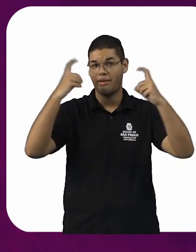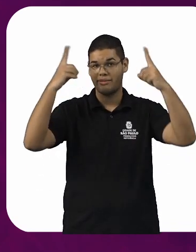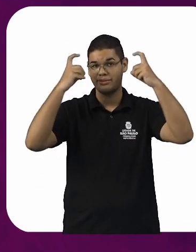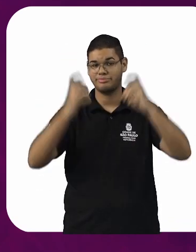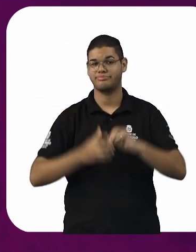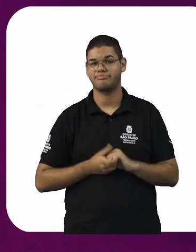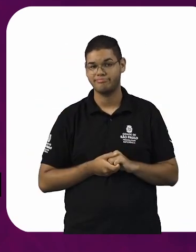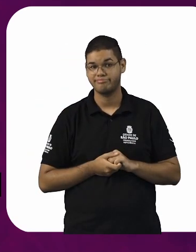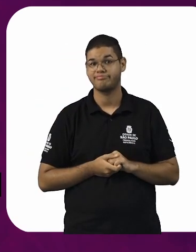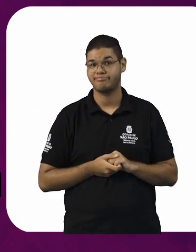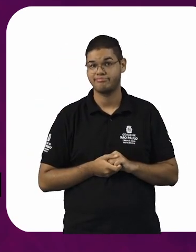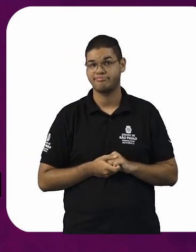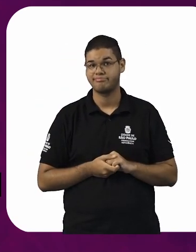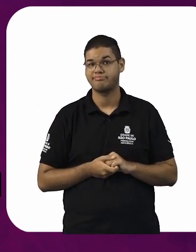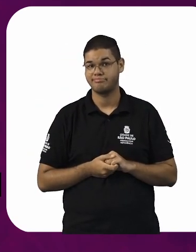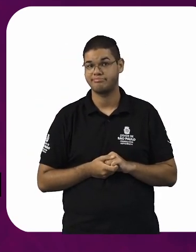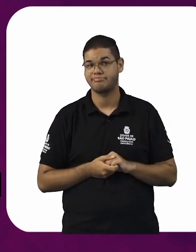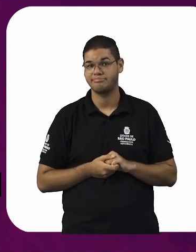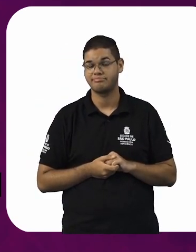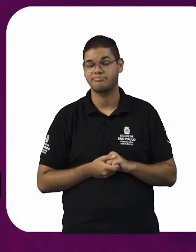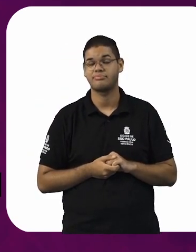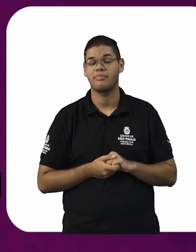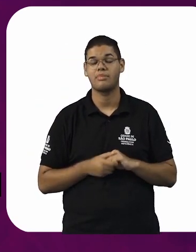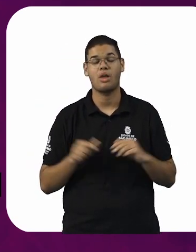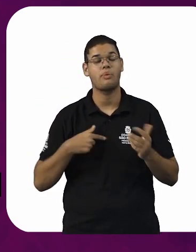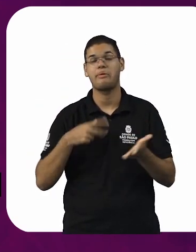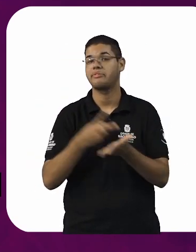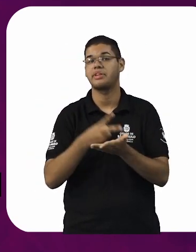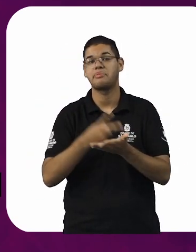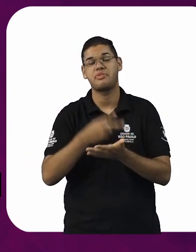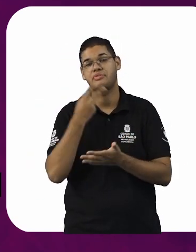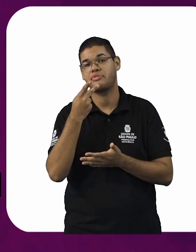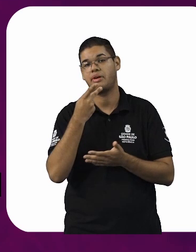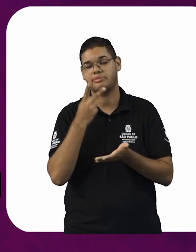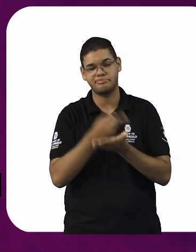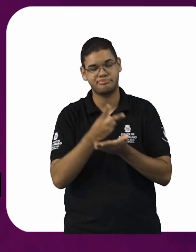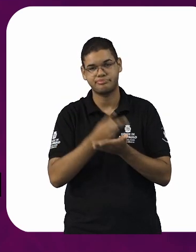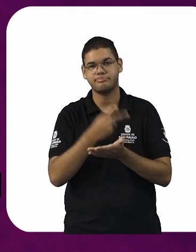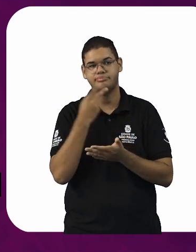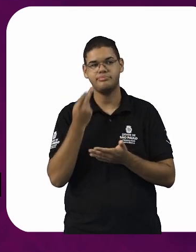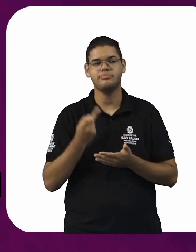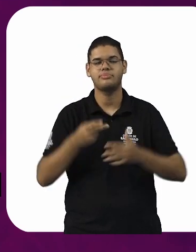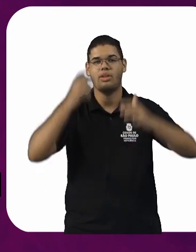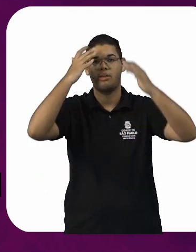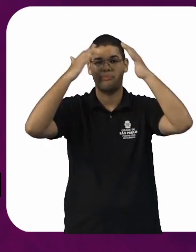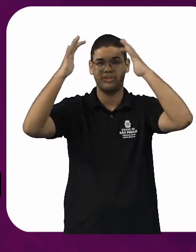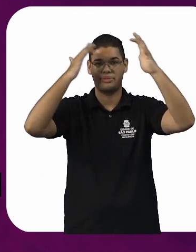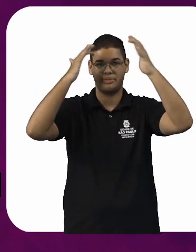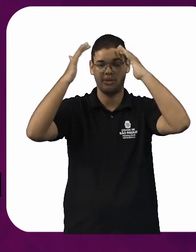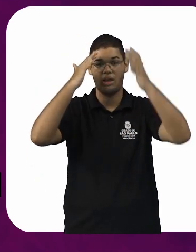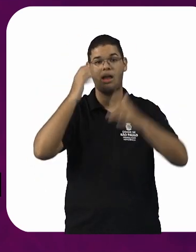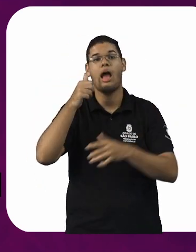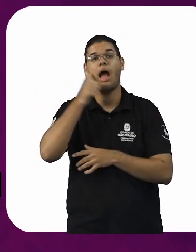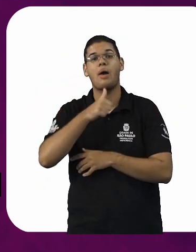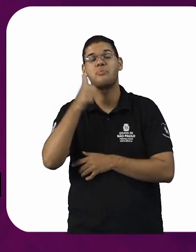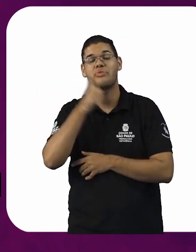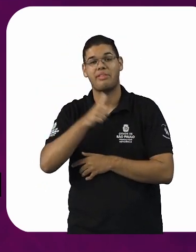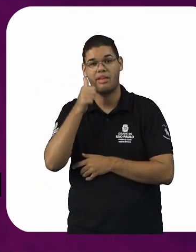as pautas são distintas. Sim, então, e aí eu sempre falo, né, elas falam do outro. Imagina que nem você falou, Beatriz, a